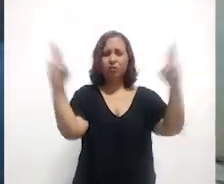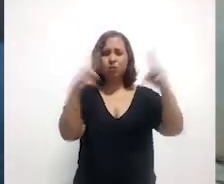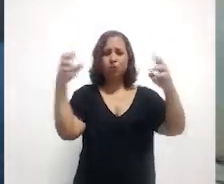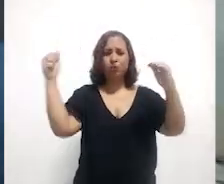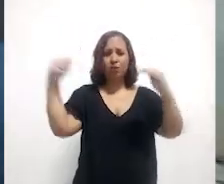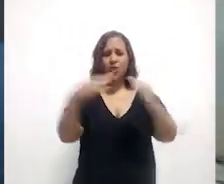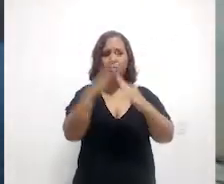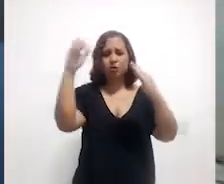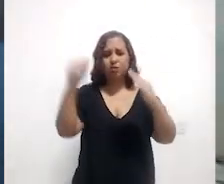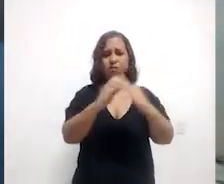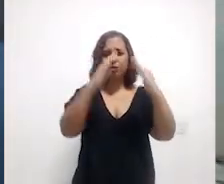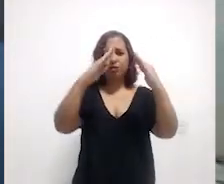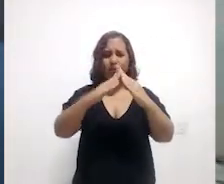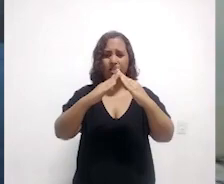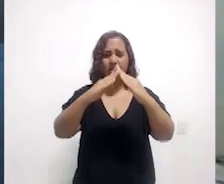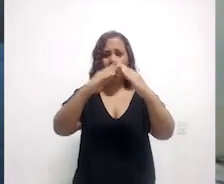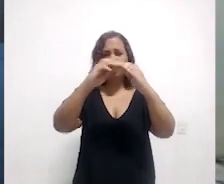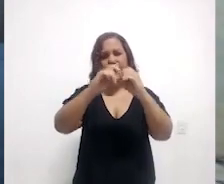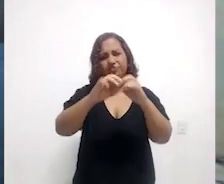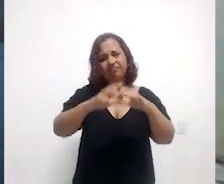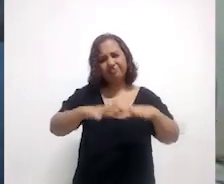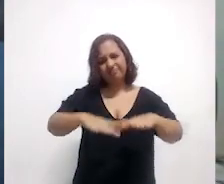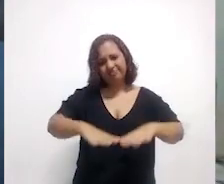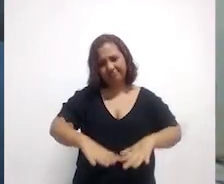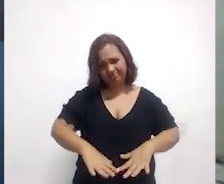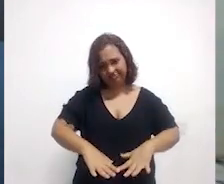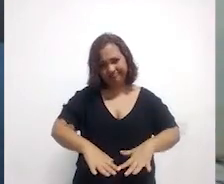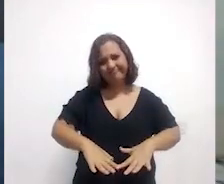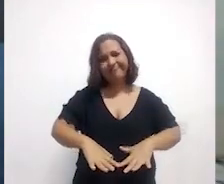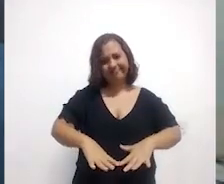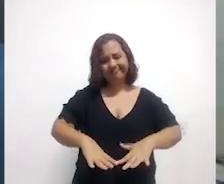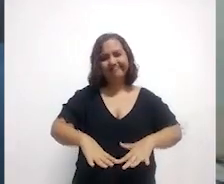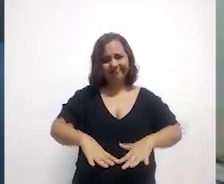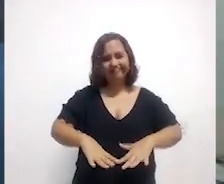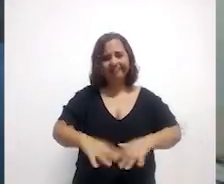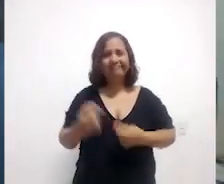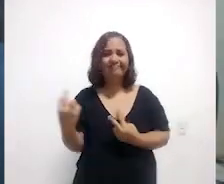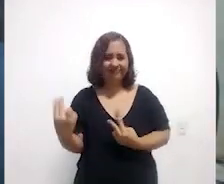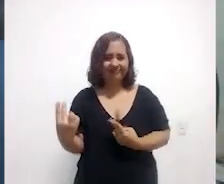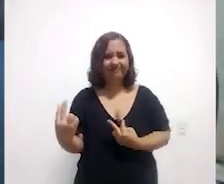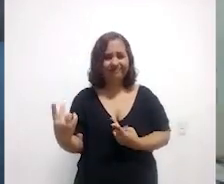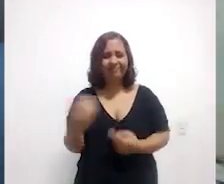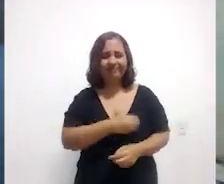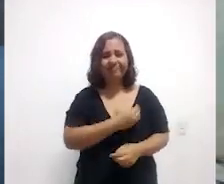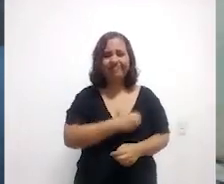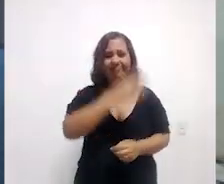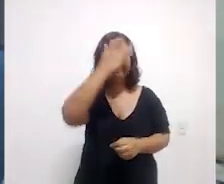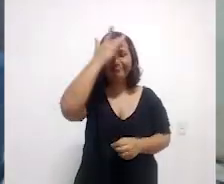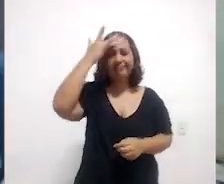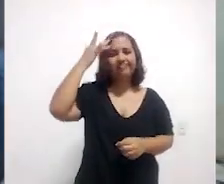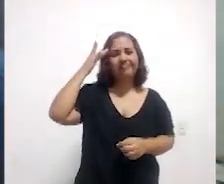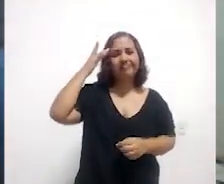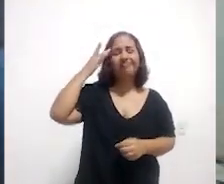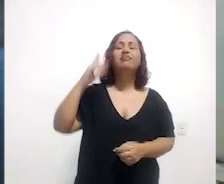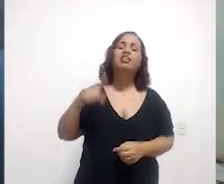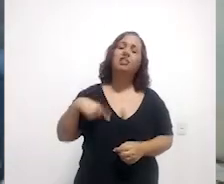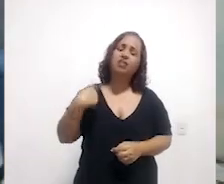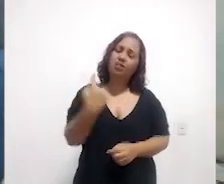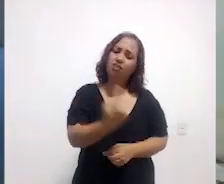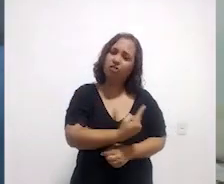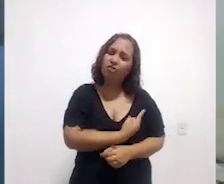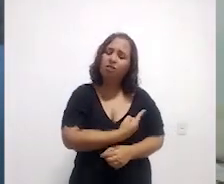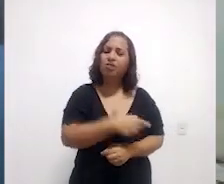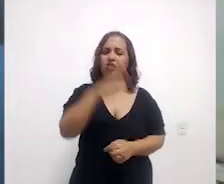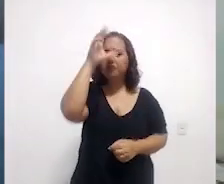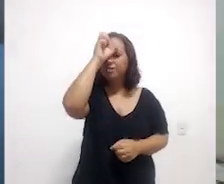aquela casa, e ela caiu. E foi grande a sua queda. É assim que nós estamos aprendendo